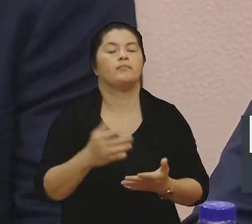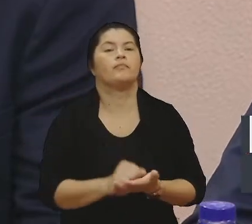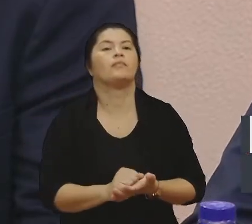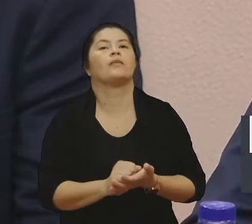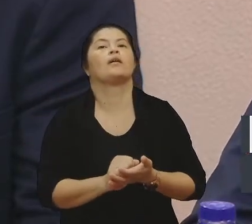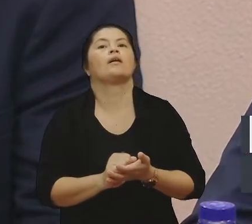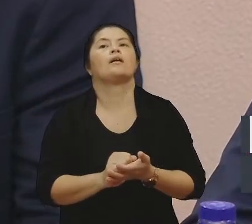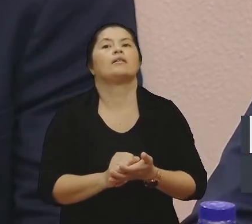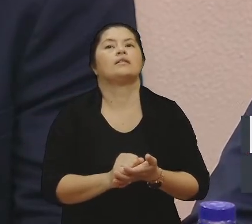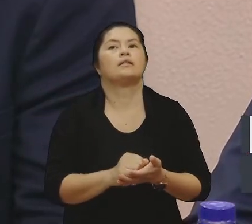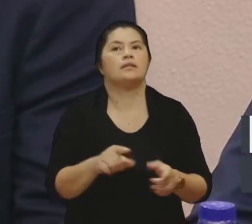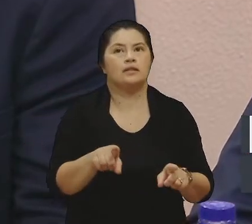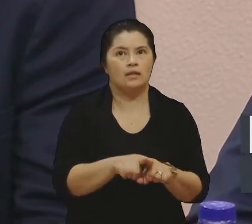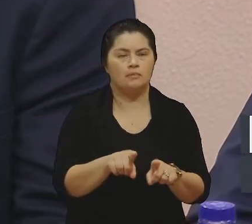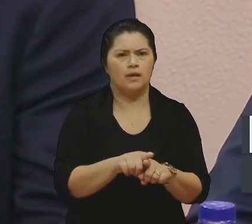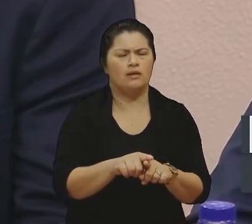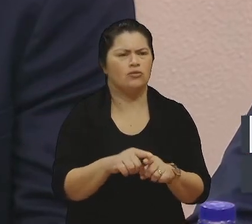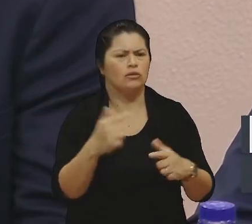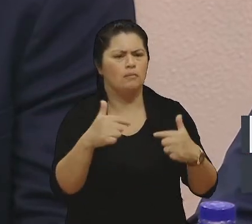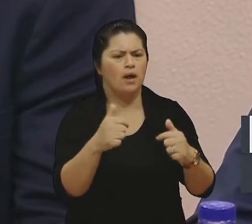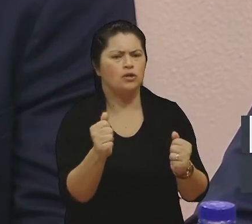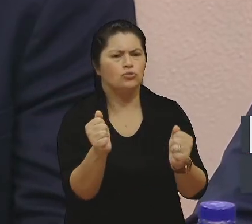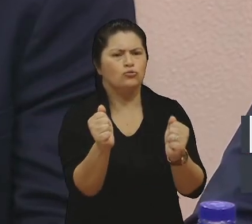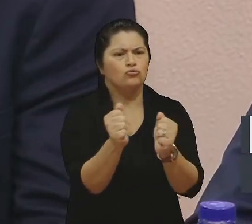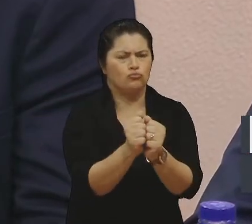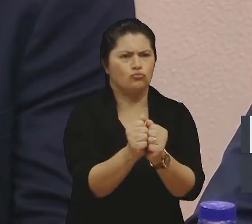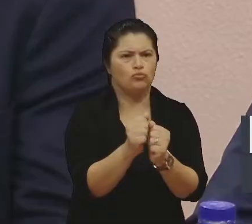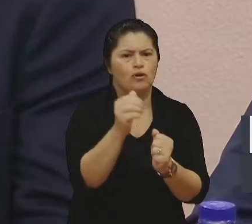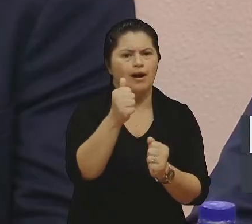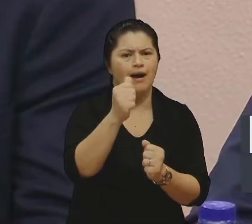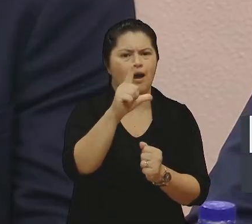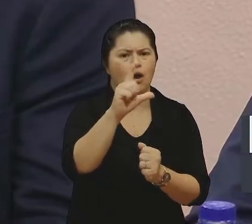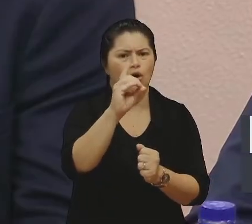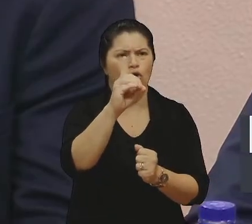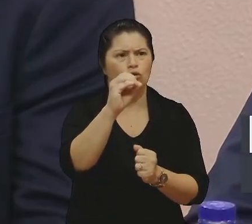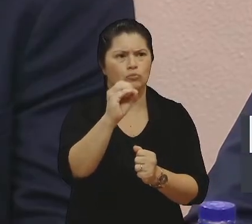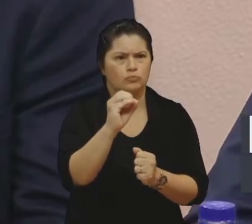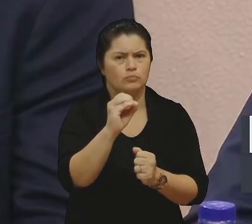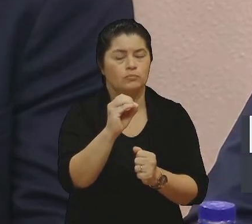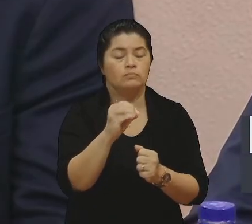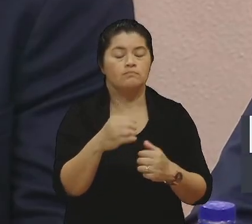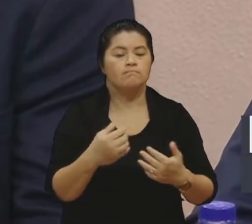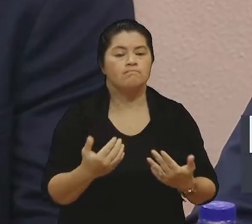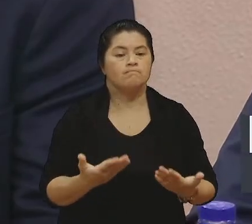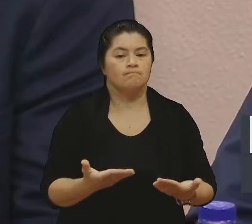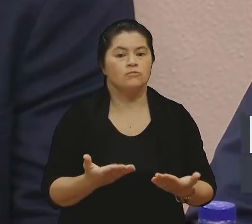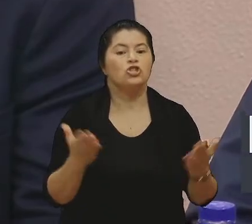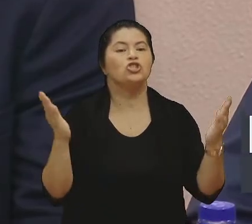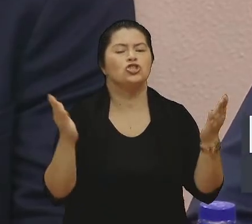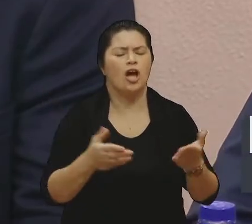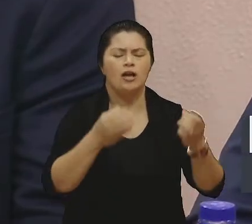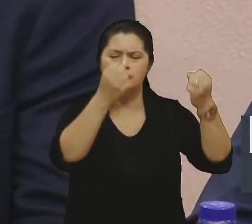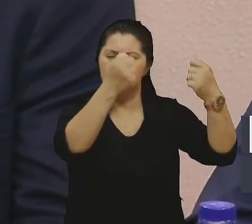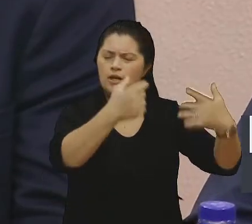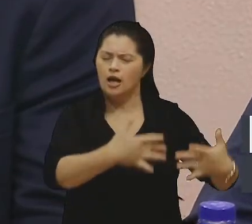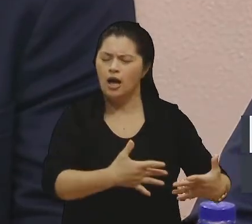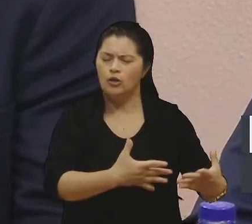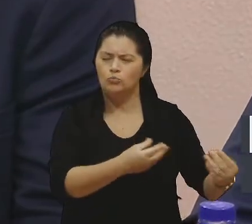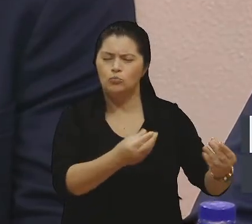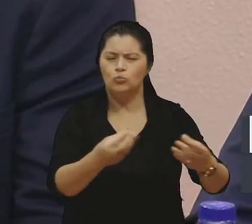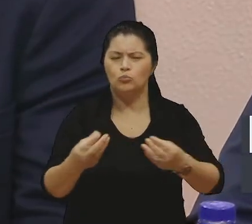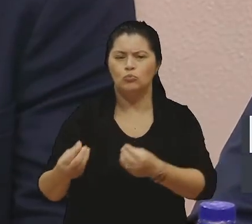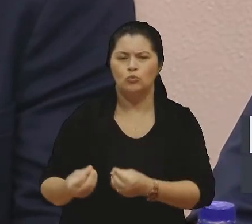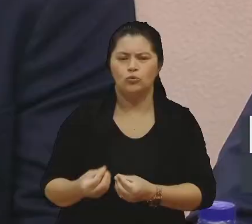um trabalho ímpar, né? Junto com nós, Vini Valer. Então, pessoal, acho que já foi comentado bastante aqui sobre